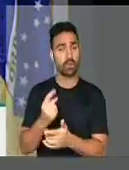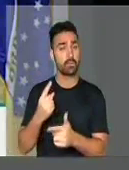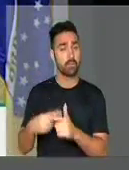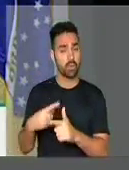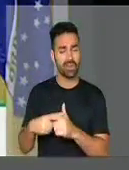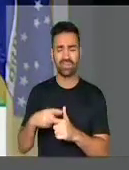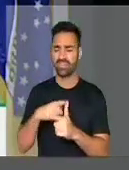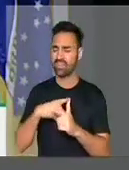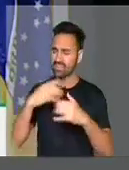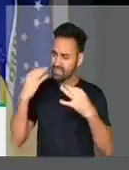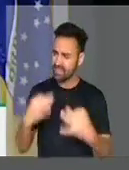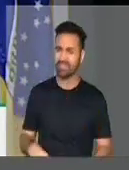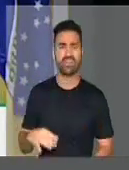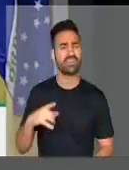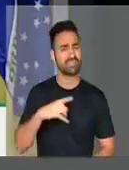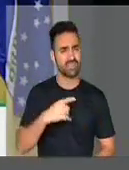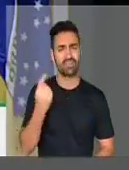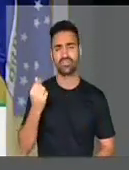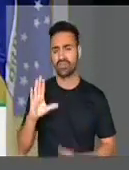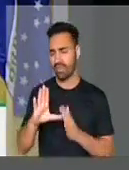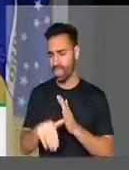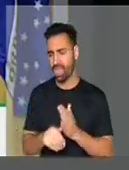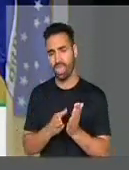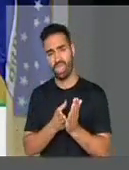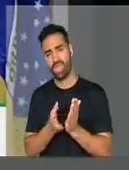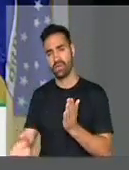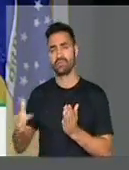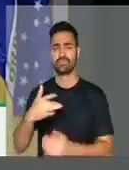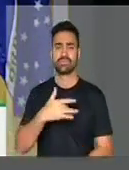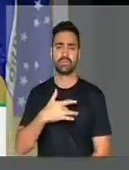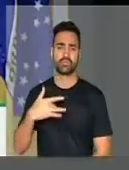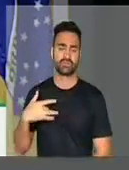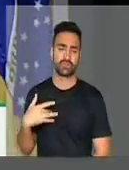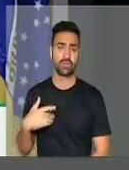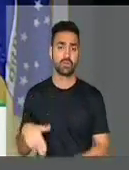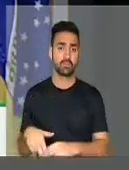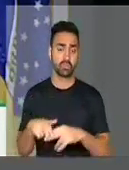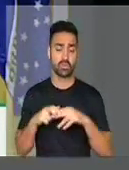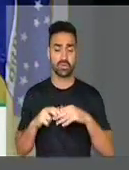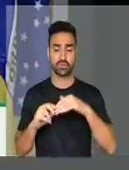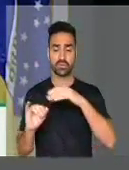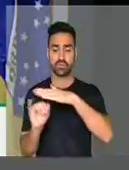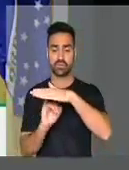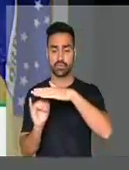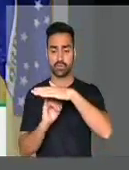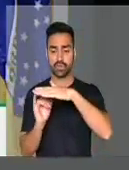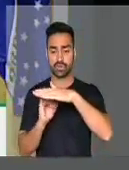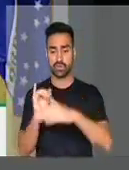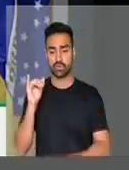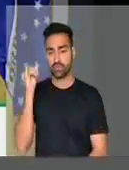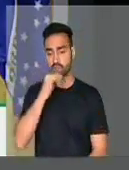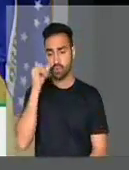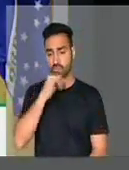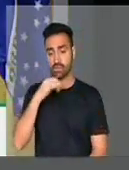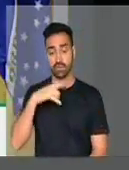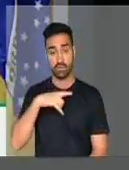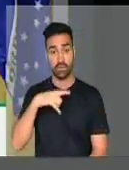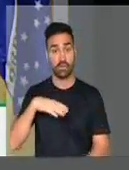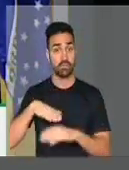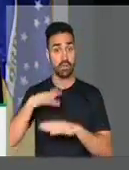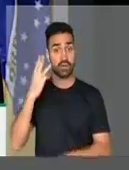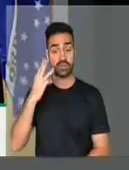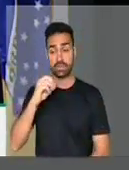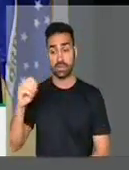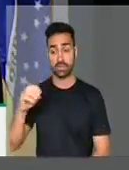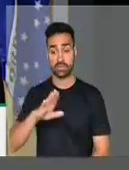há desvio de recursos na saúde. Por isso, essa instituição que atende, que tem mais de